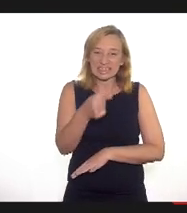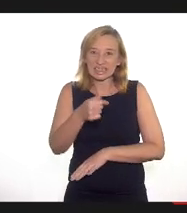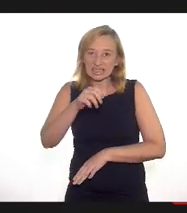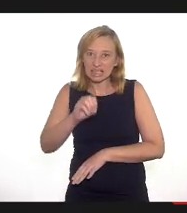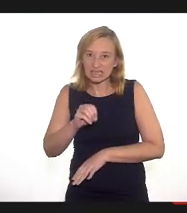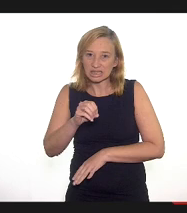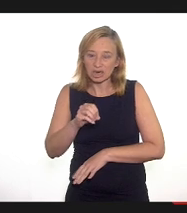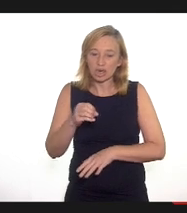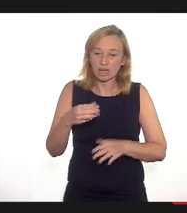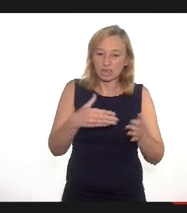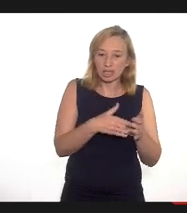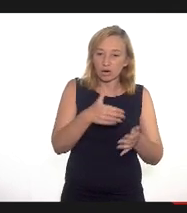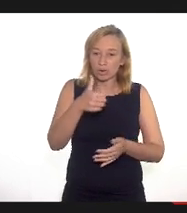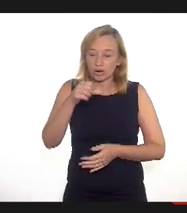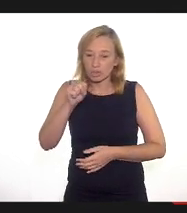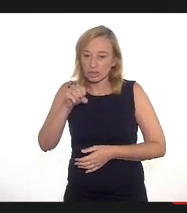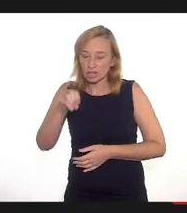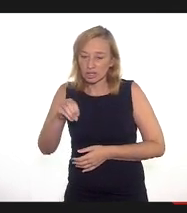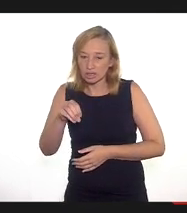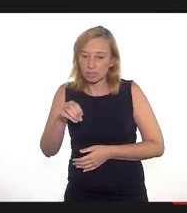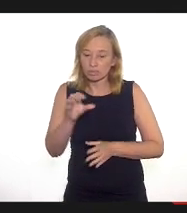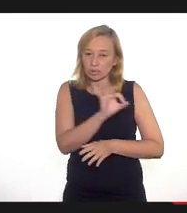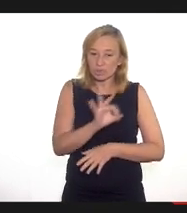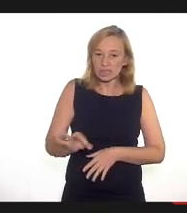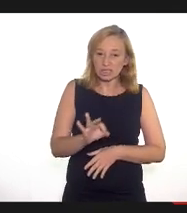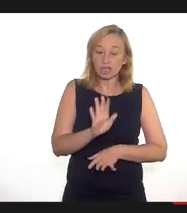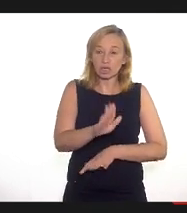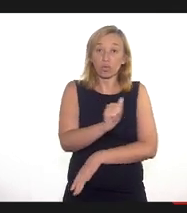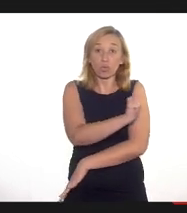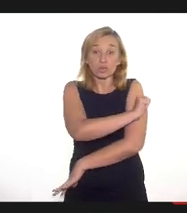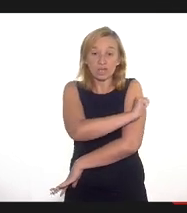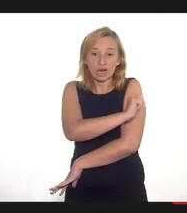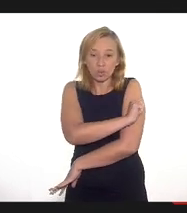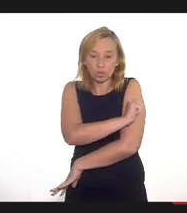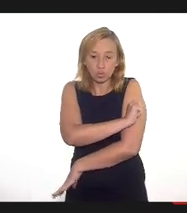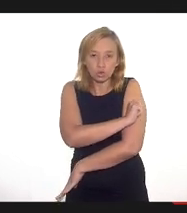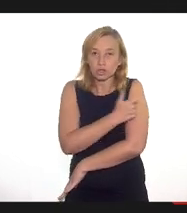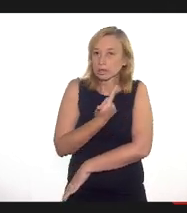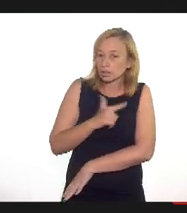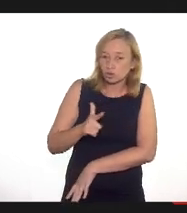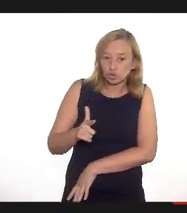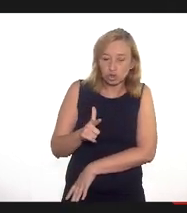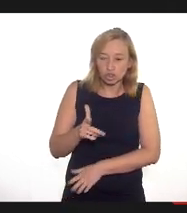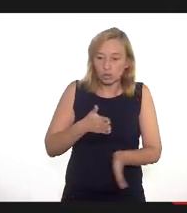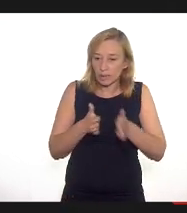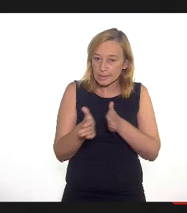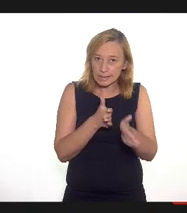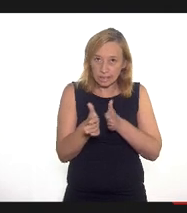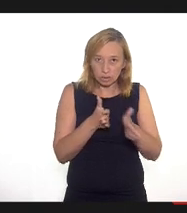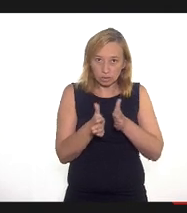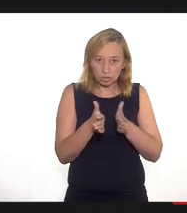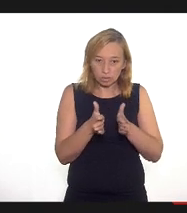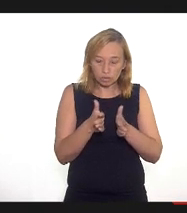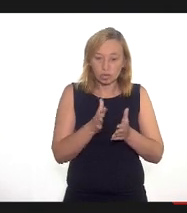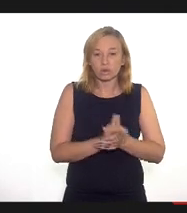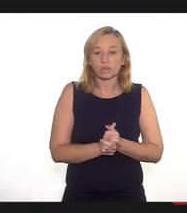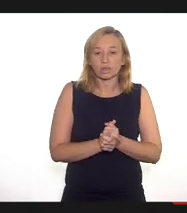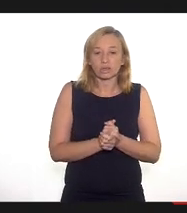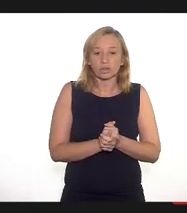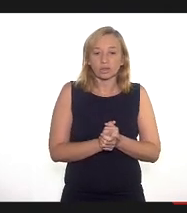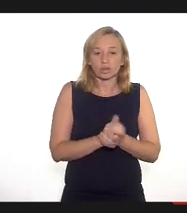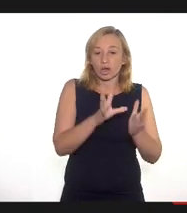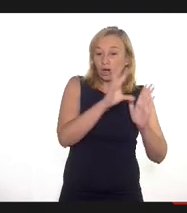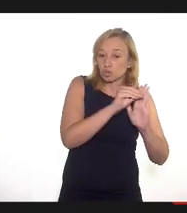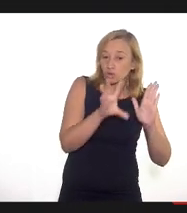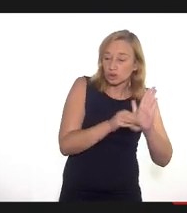70% a 80% de adesão, sendo que os alunos que não tinham condições de acesso aos